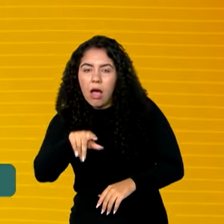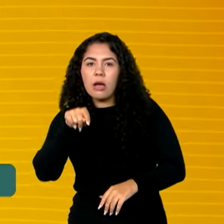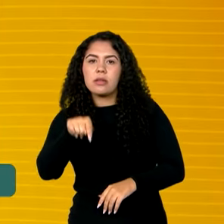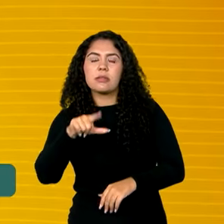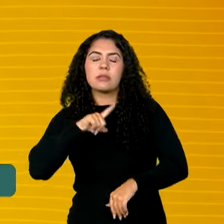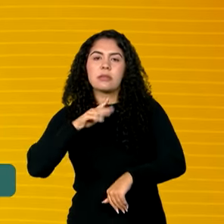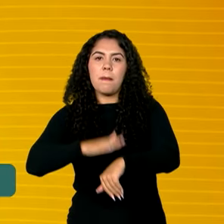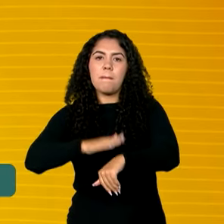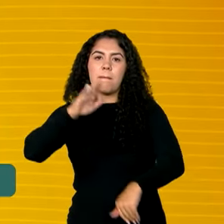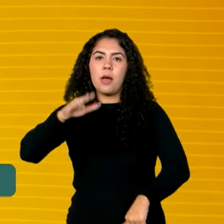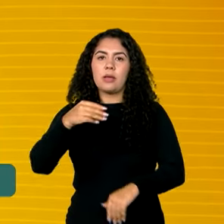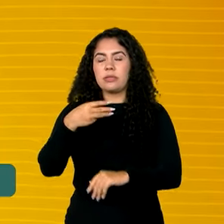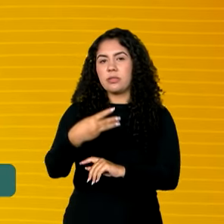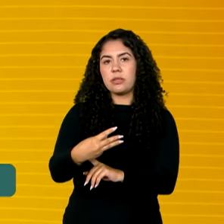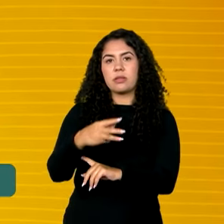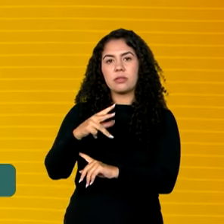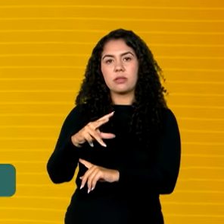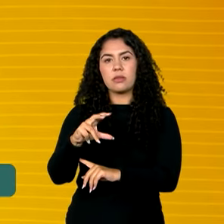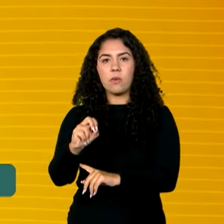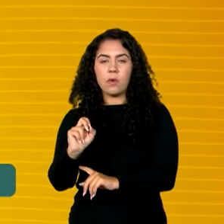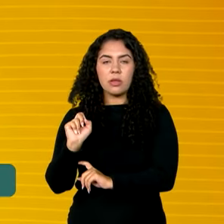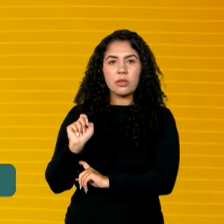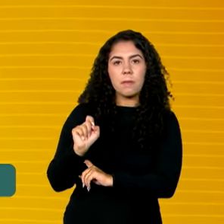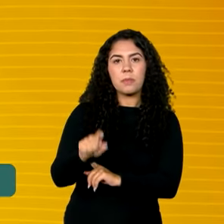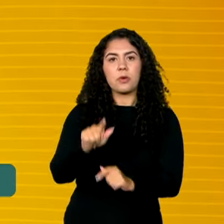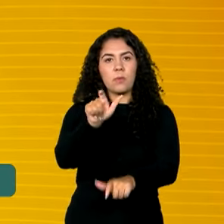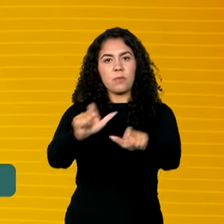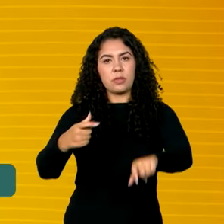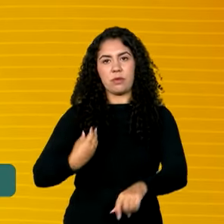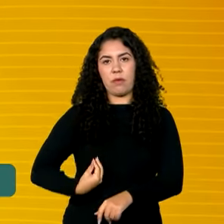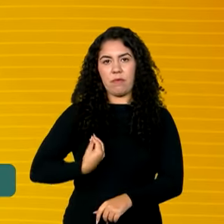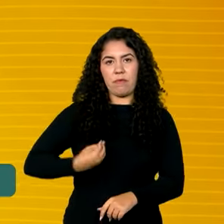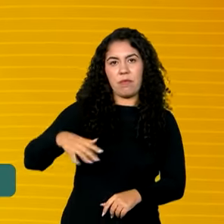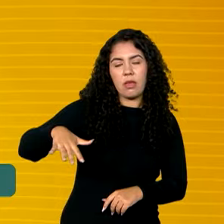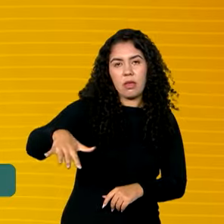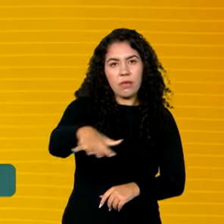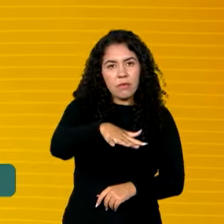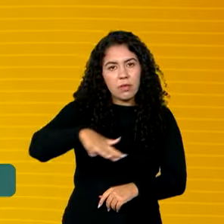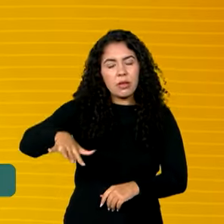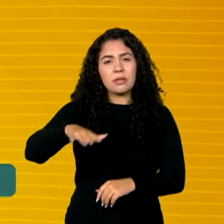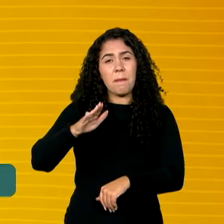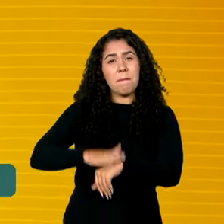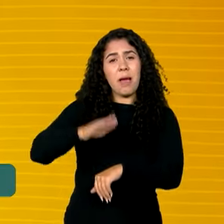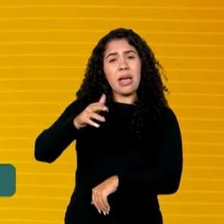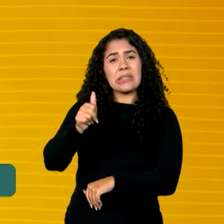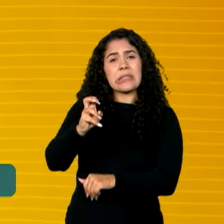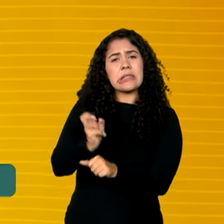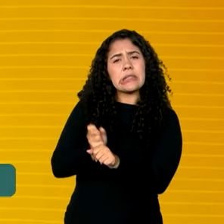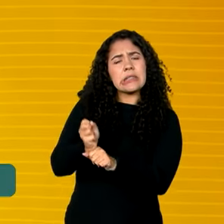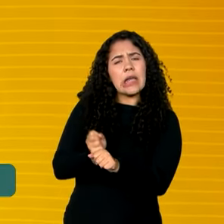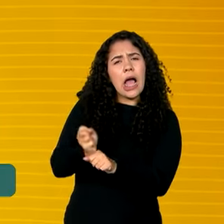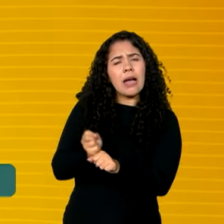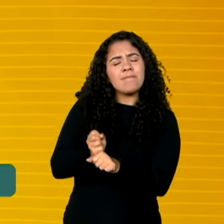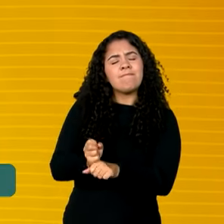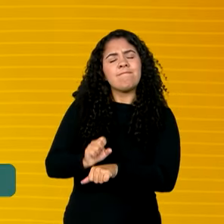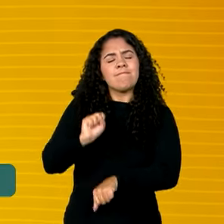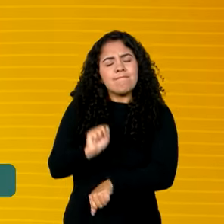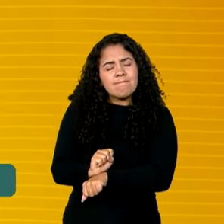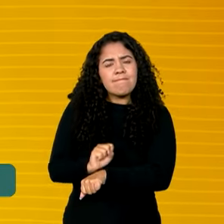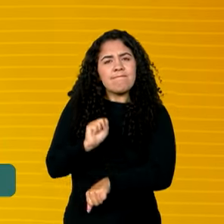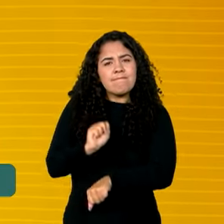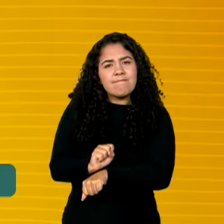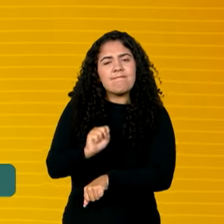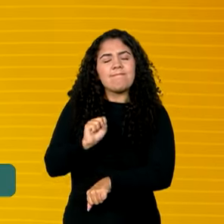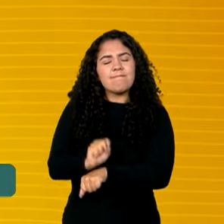mais de 350 mil habitantes, que por mais de 15 anos sonhou com a